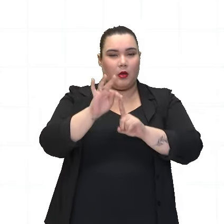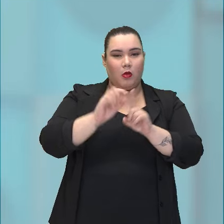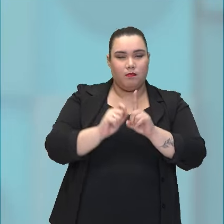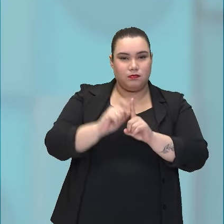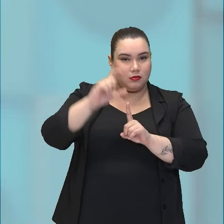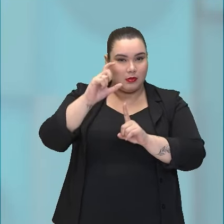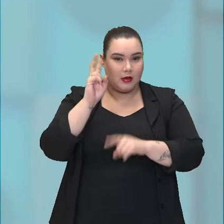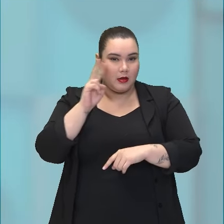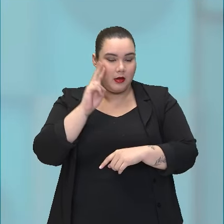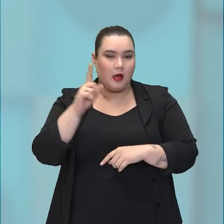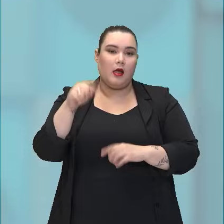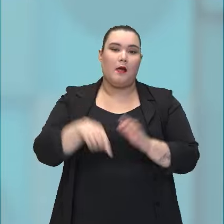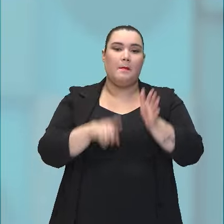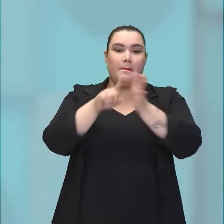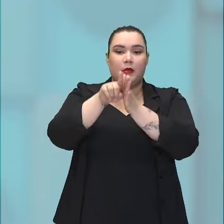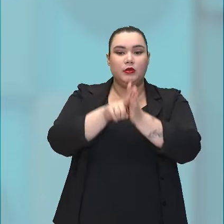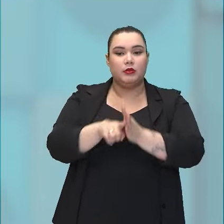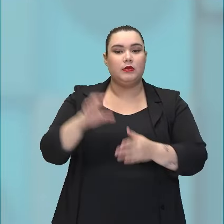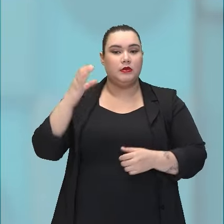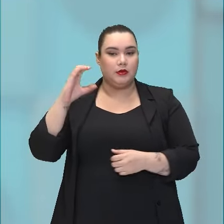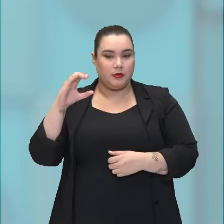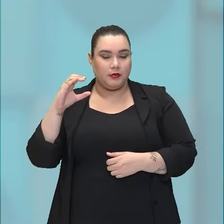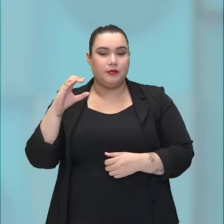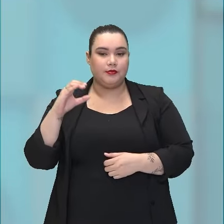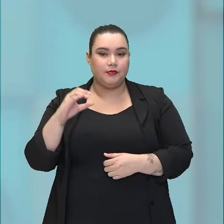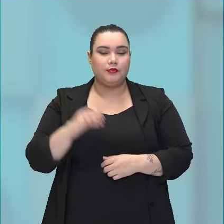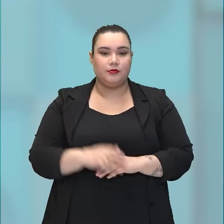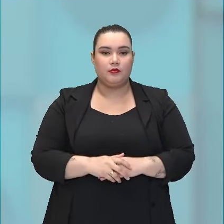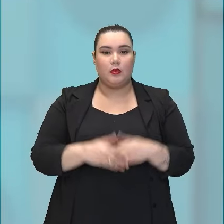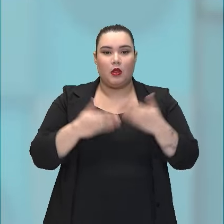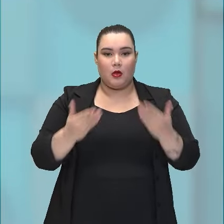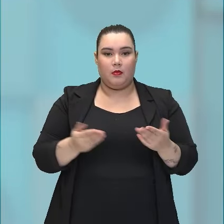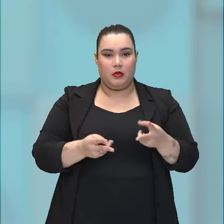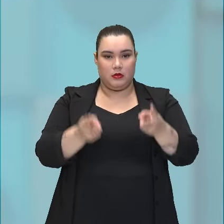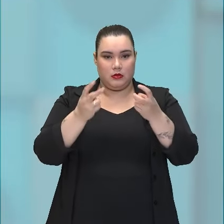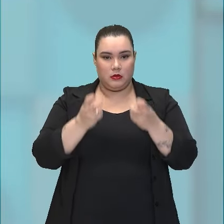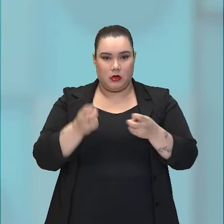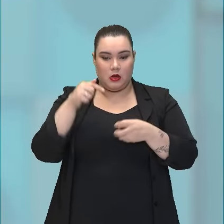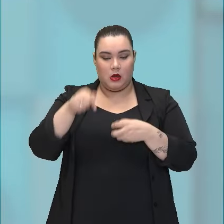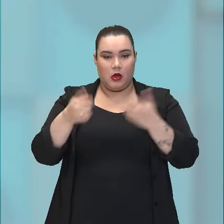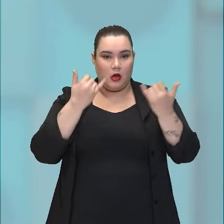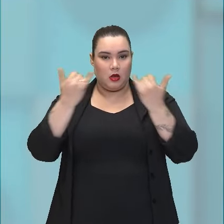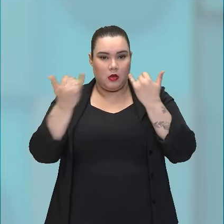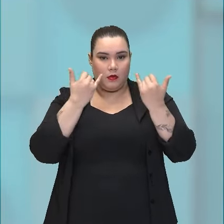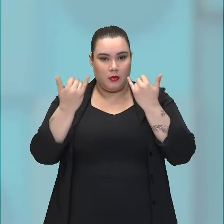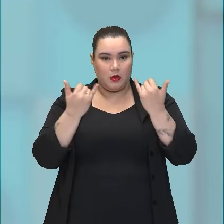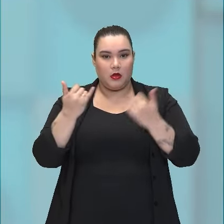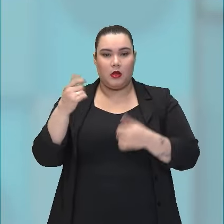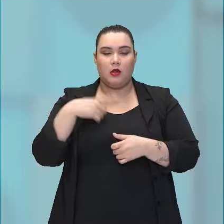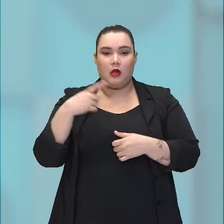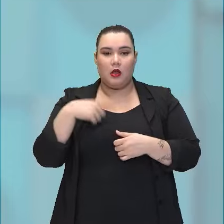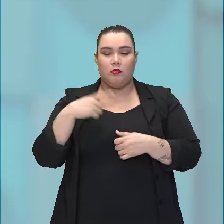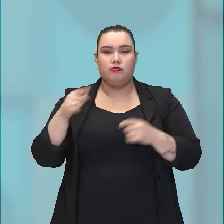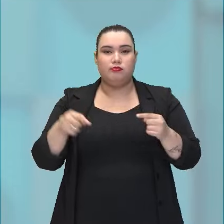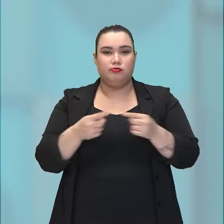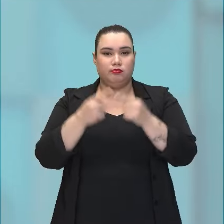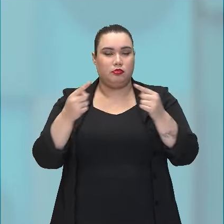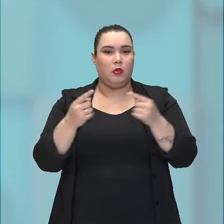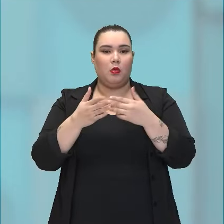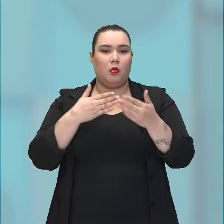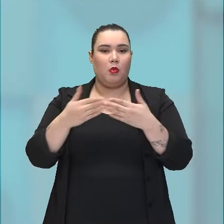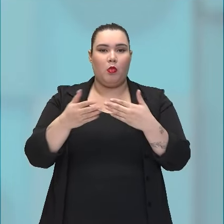que isso veio de uma pesquisa científica, certo? E perceba que essa informação, ela será atual em